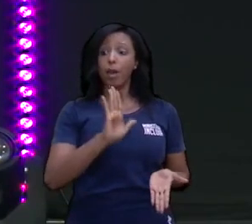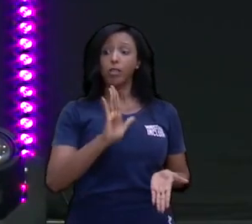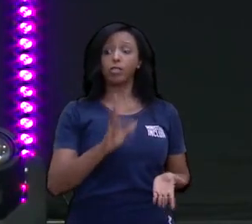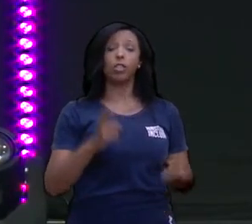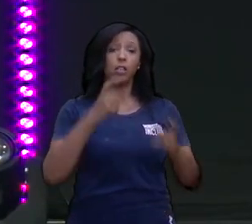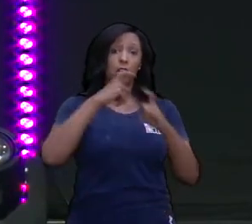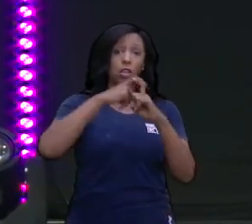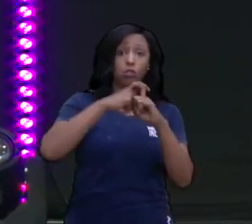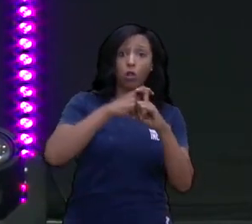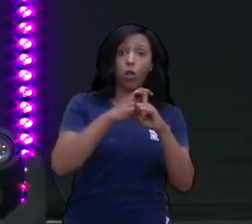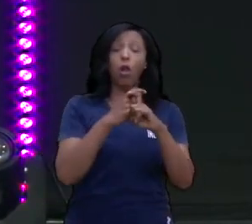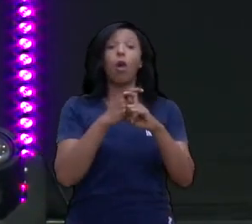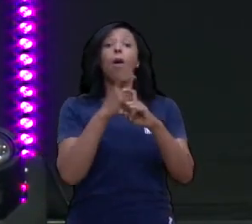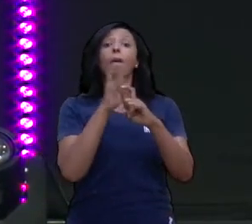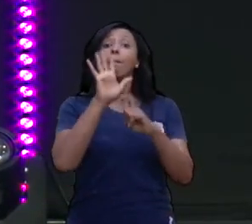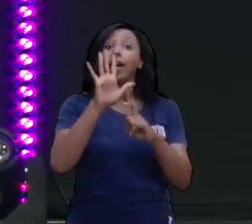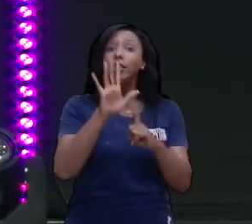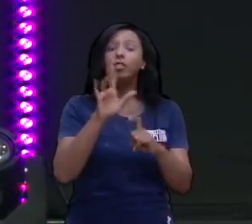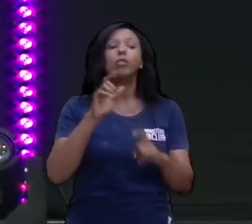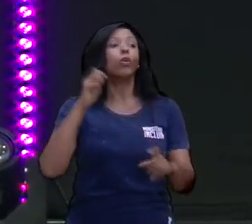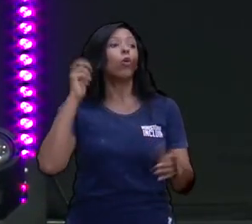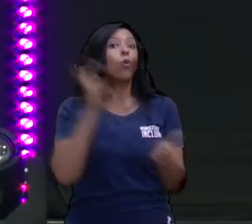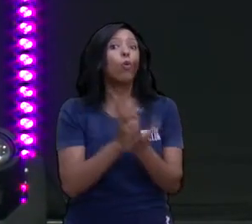por mais 11 meses